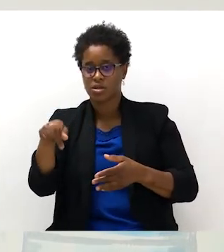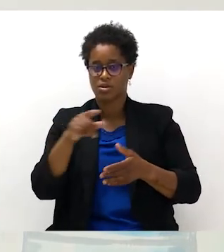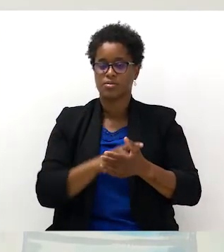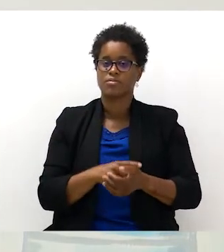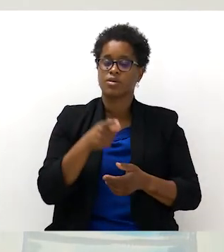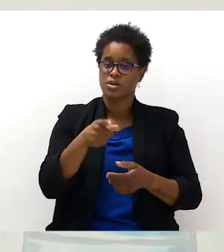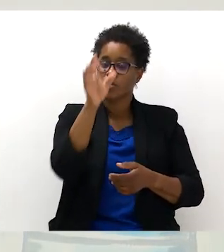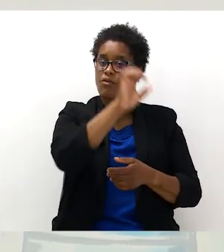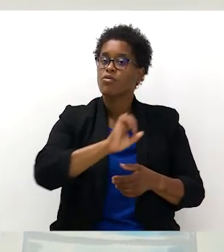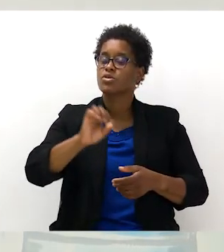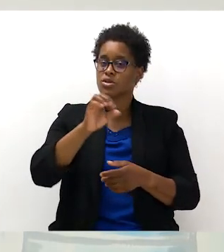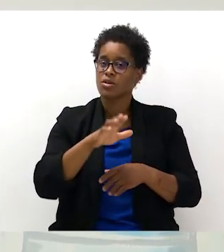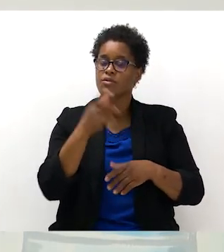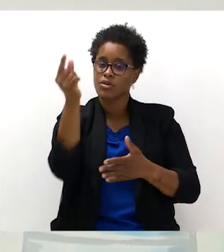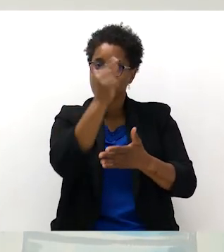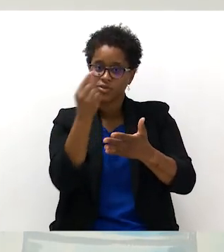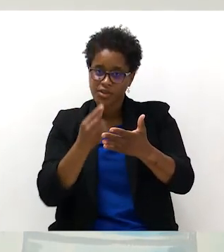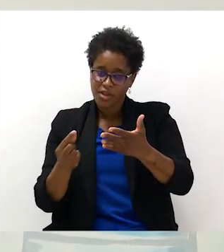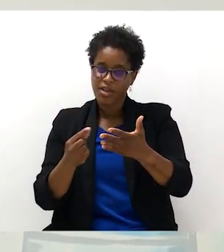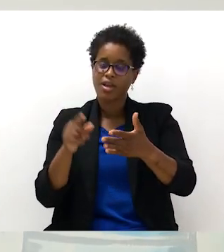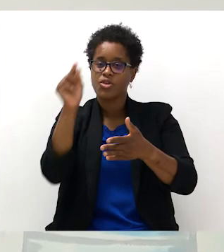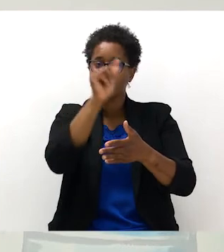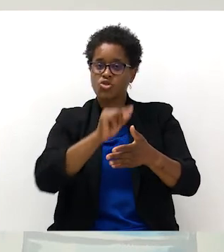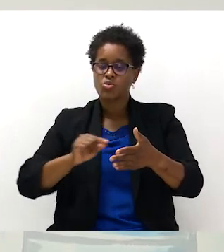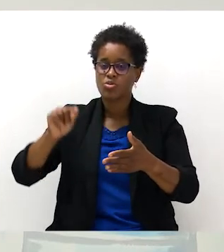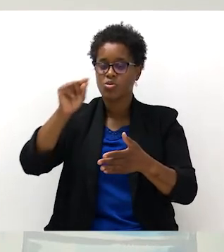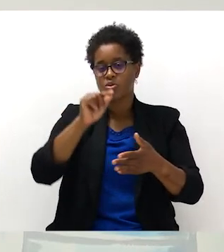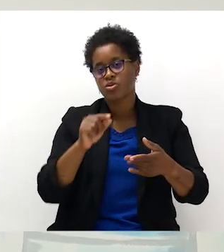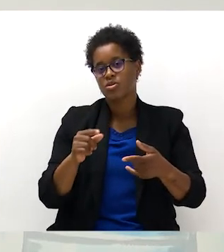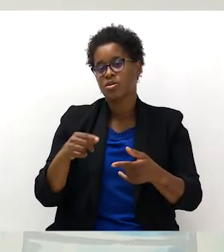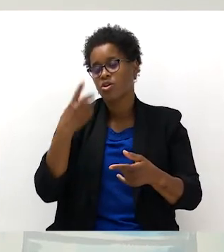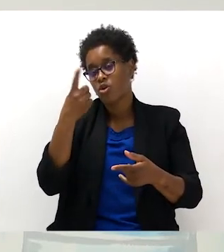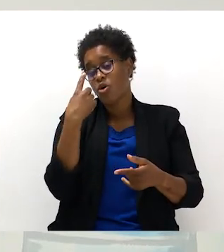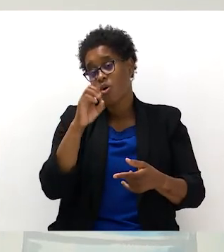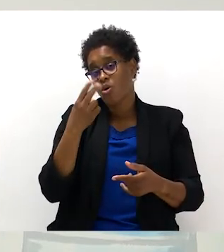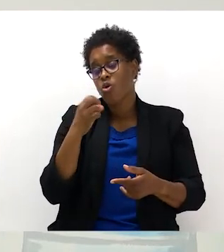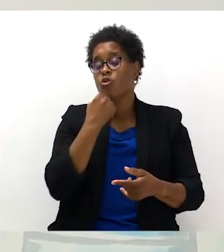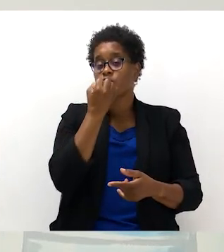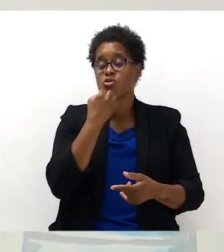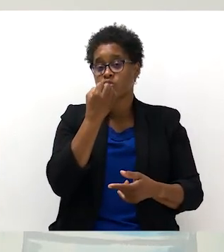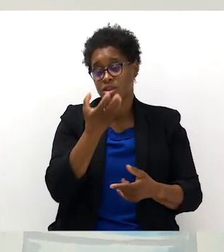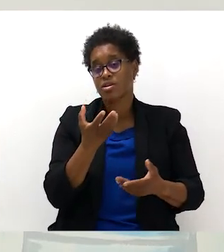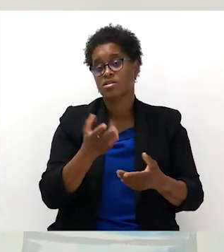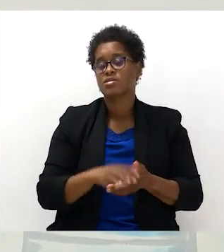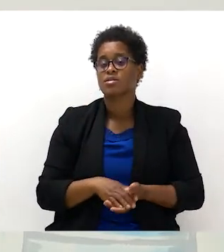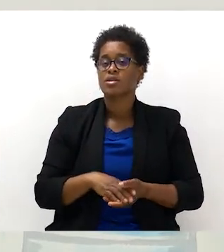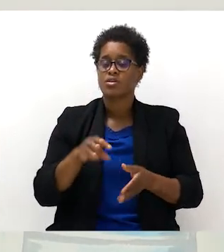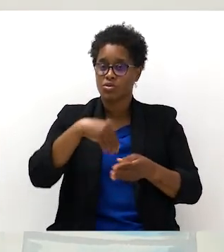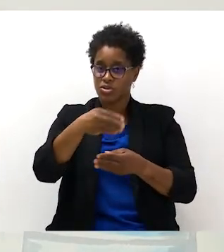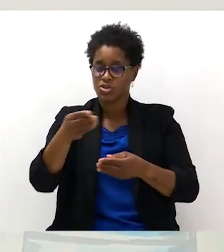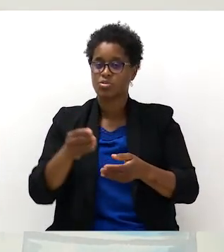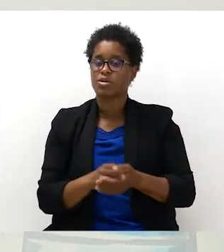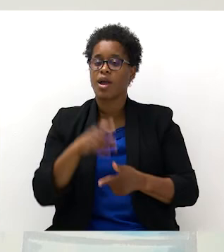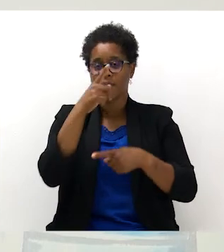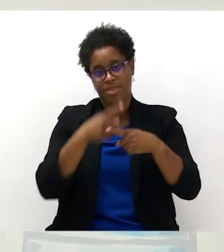Para isto, vocês vão desenhar as bolinhas ou desenhar uma frutas e vão distribuir